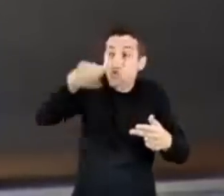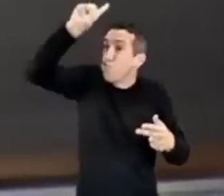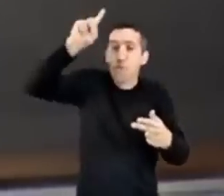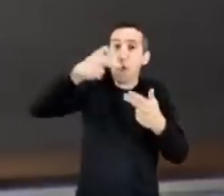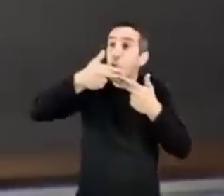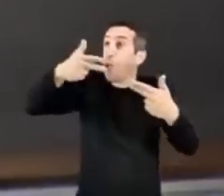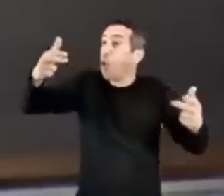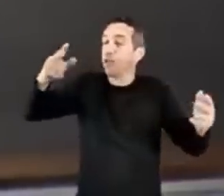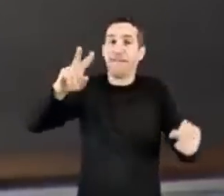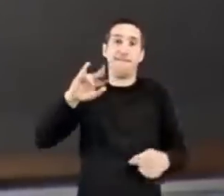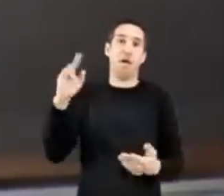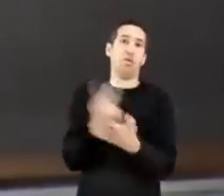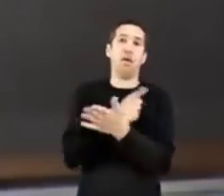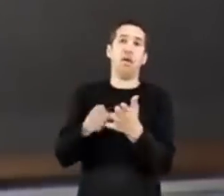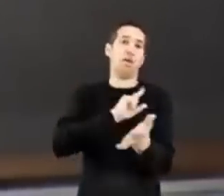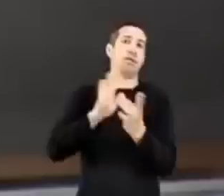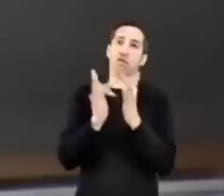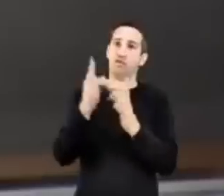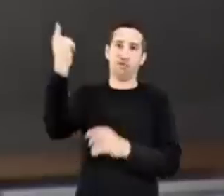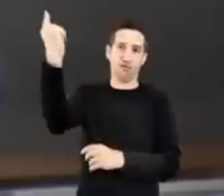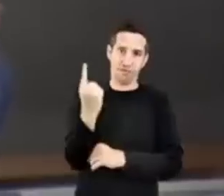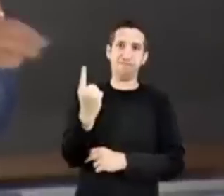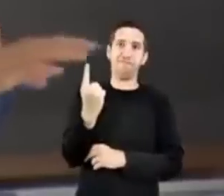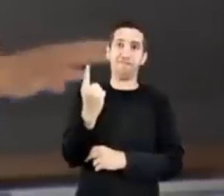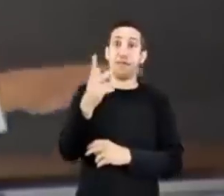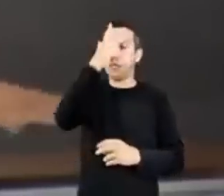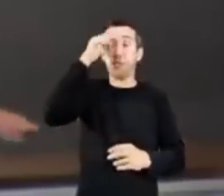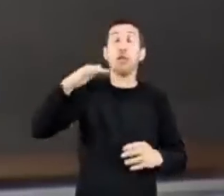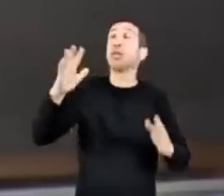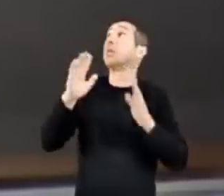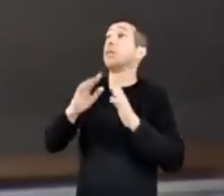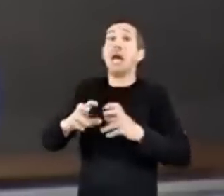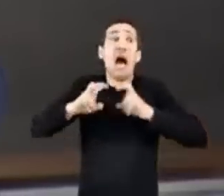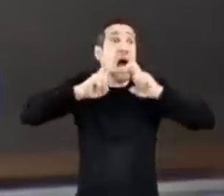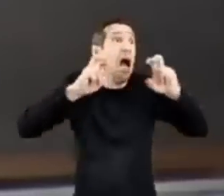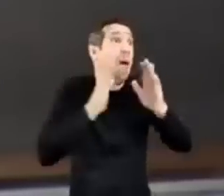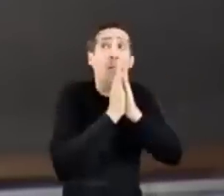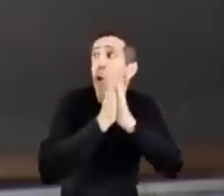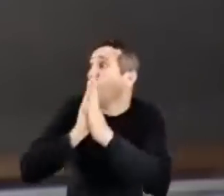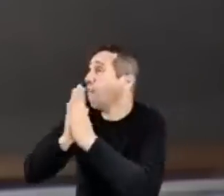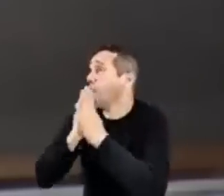ali o alto clamor e juntamente com isso nesse Tudo nessa nessa sequência aí